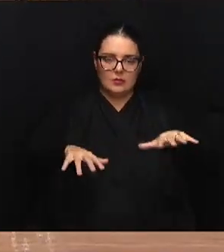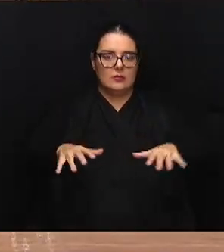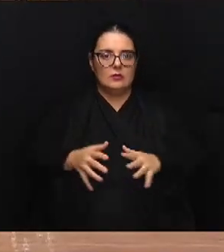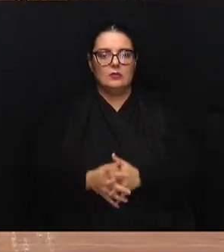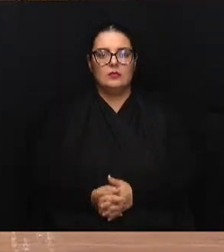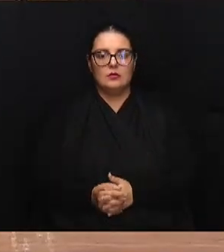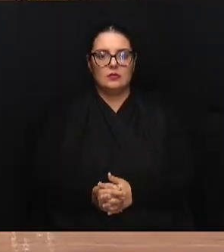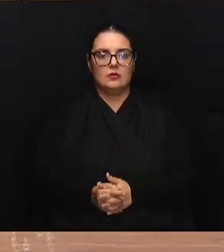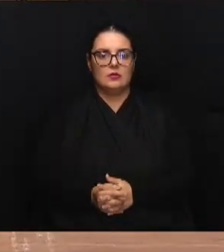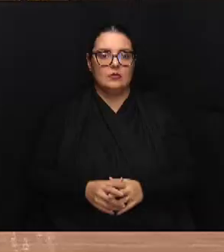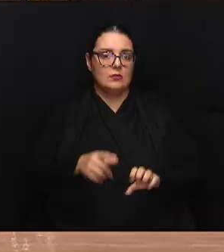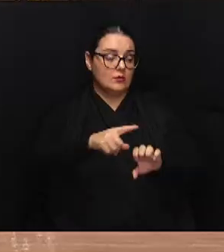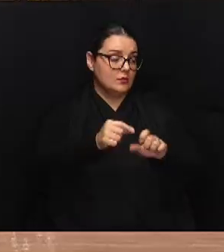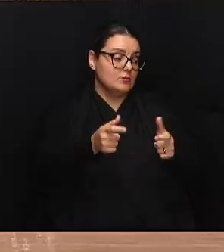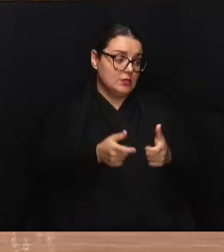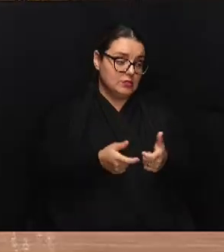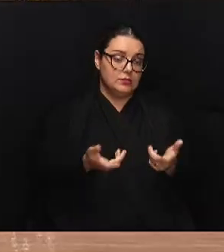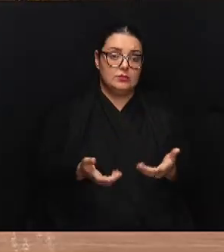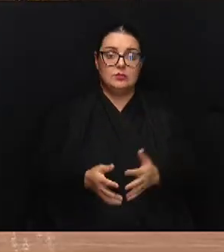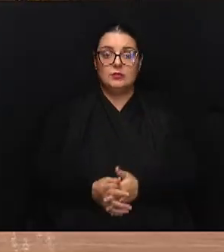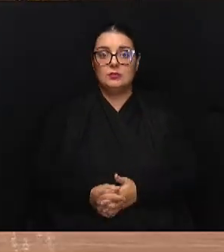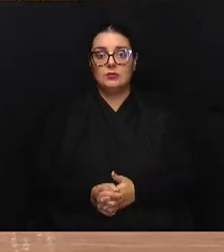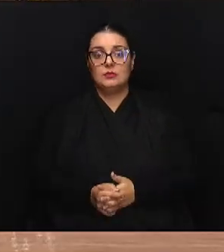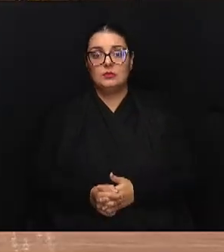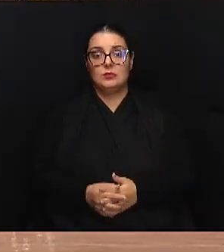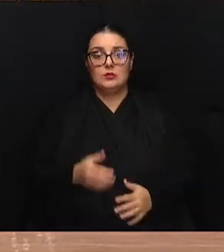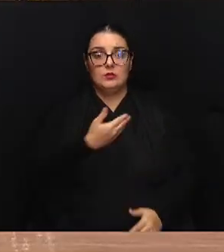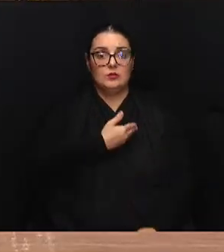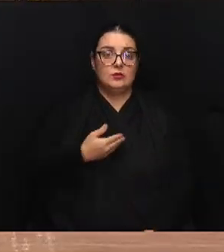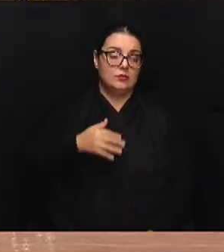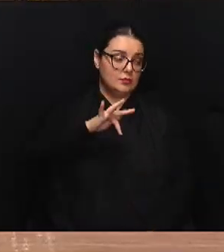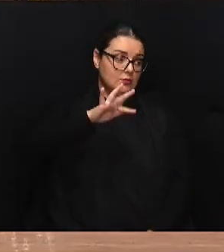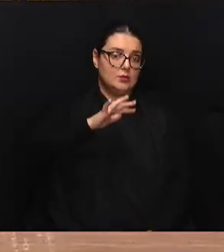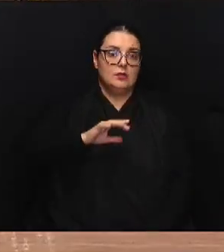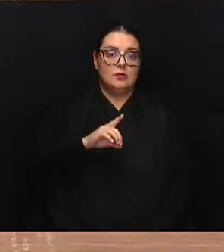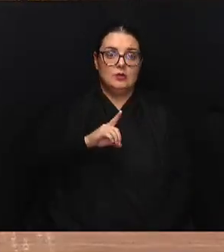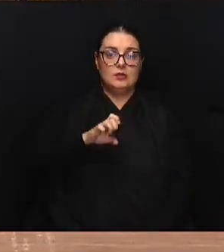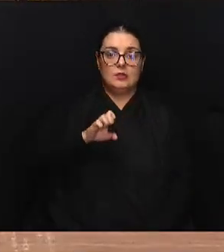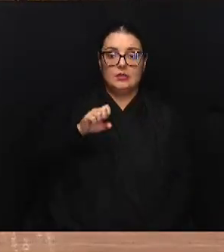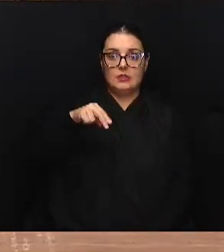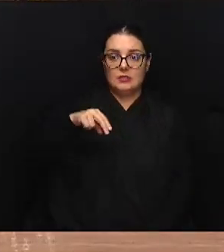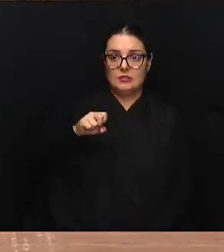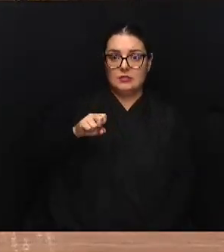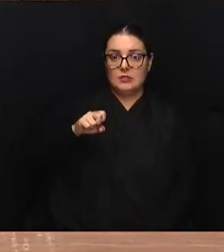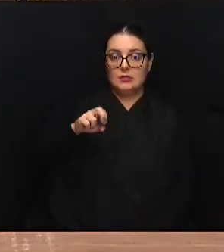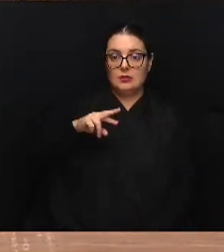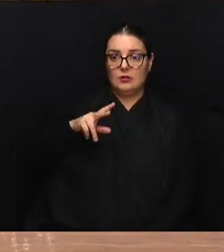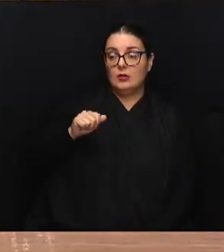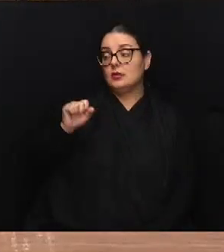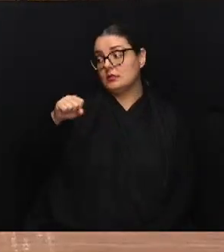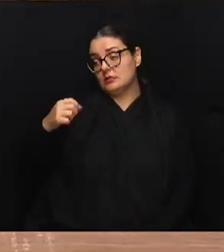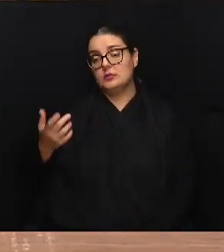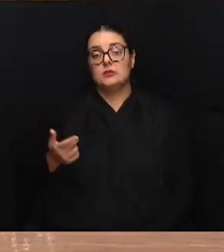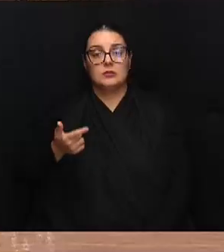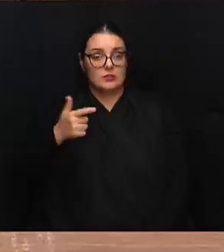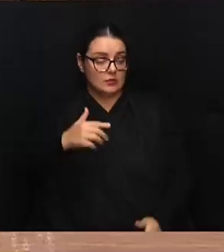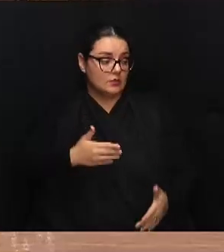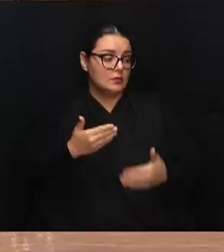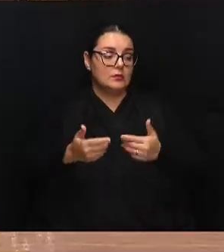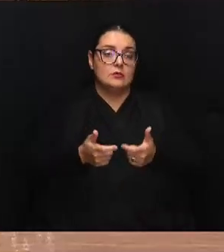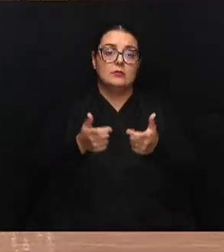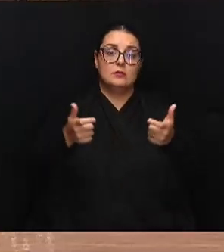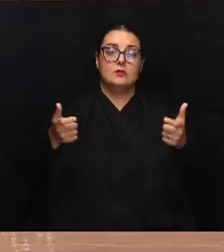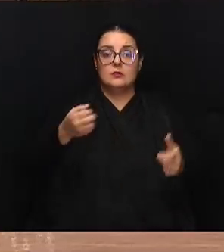os microempreendedores. O governo federal lançou aquele programa Desenrola, né? Sim. E ele está dando sequência a isso,